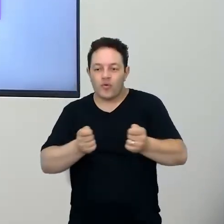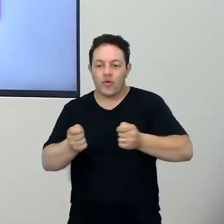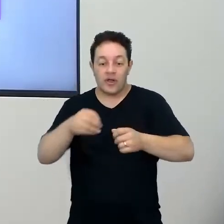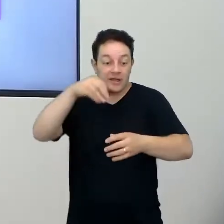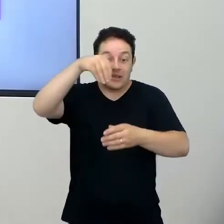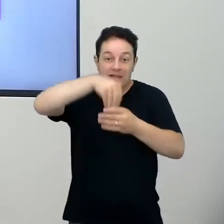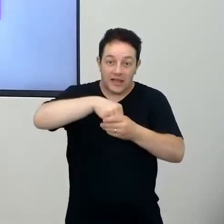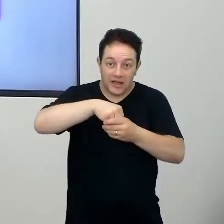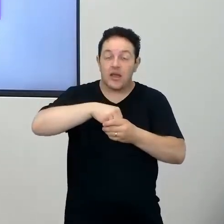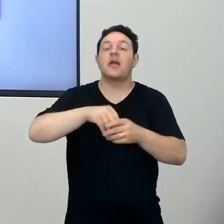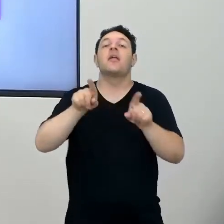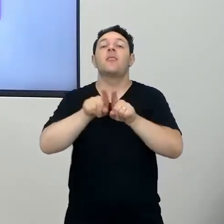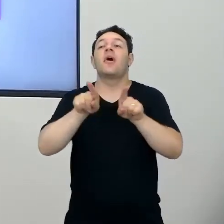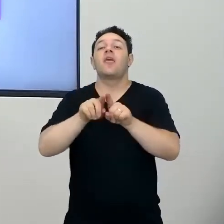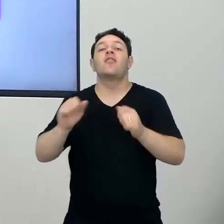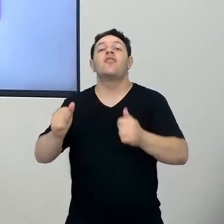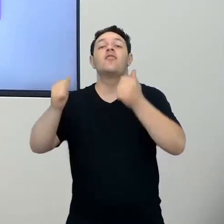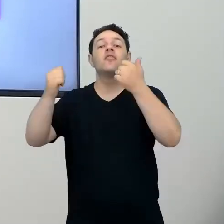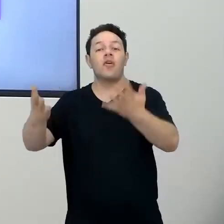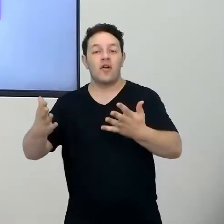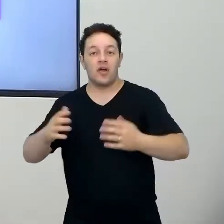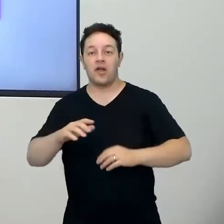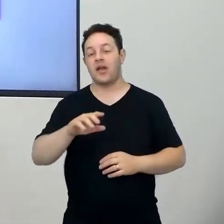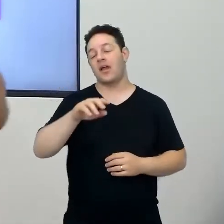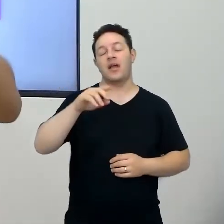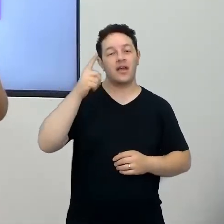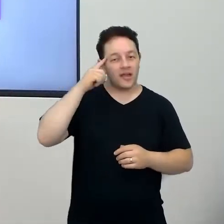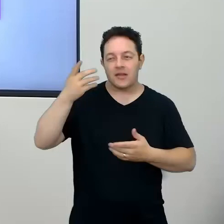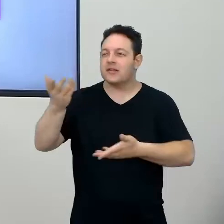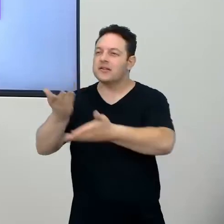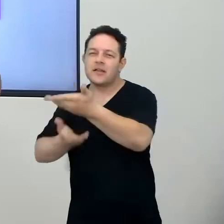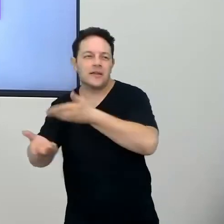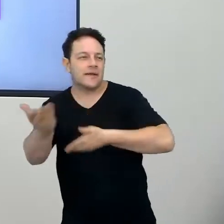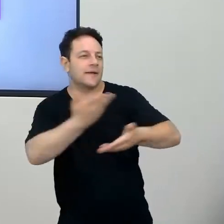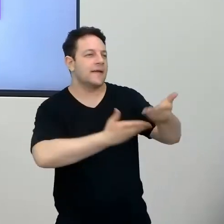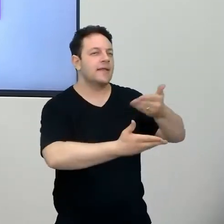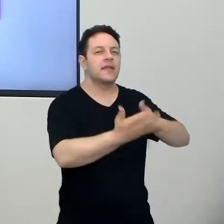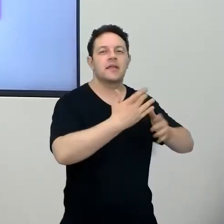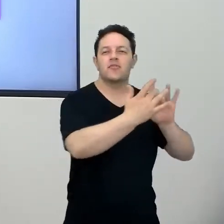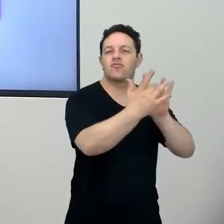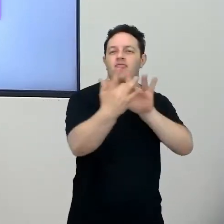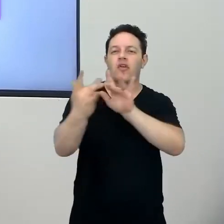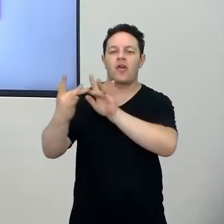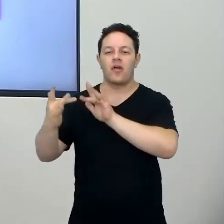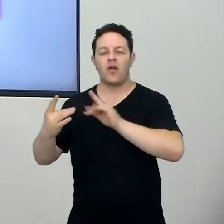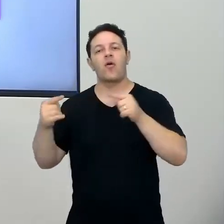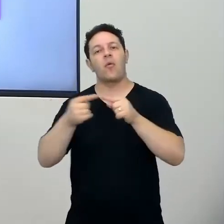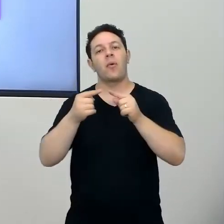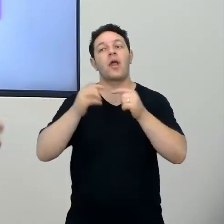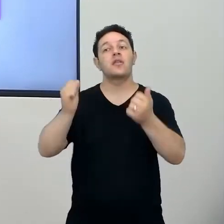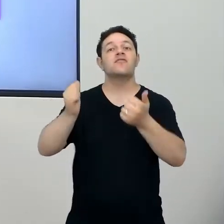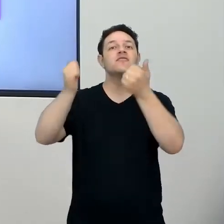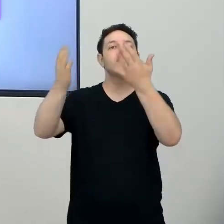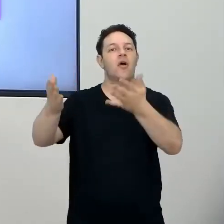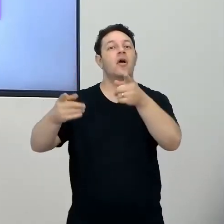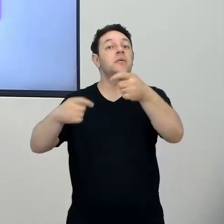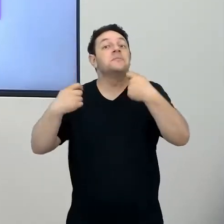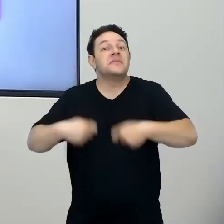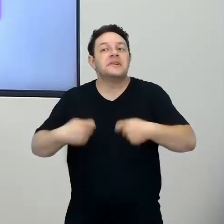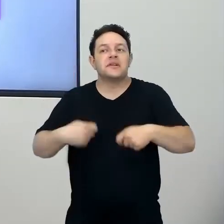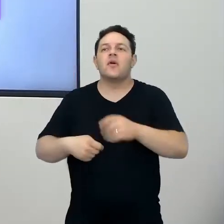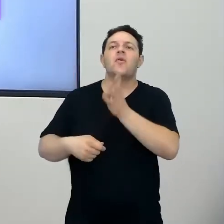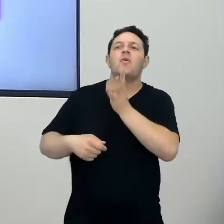locus de controle externo. O networking, ele faz parte desse locus de controle externo. É quando você depende